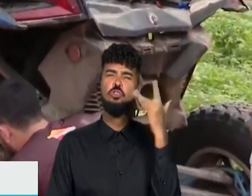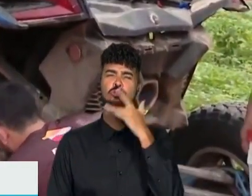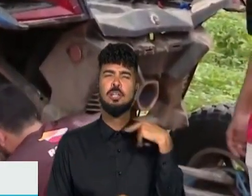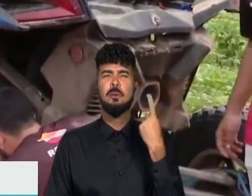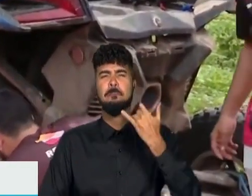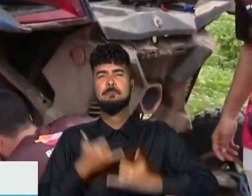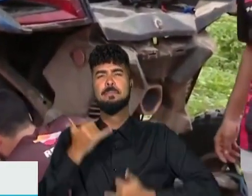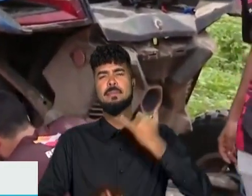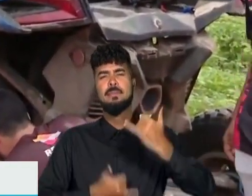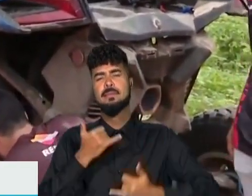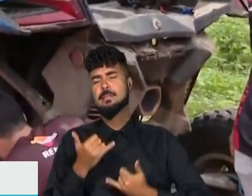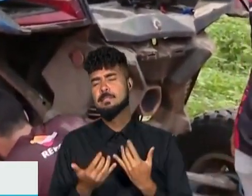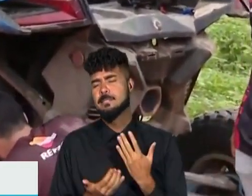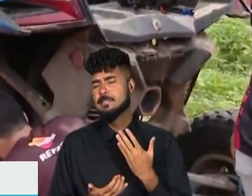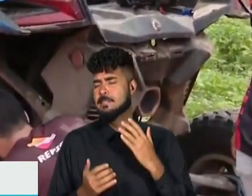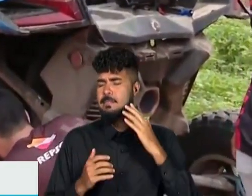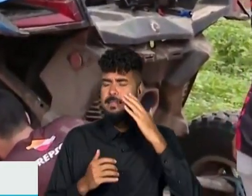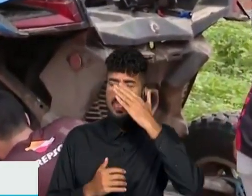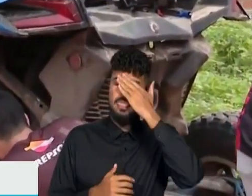demais.